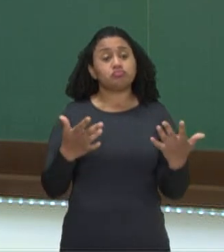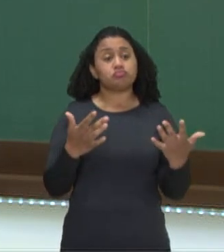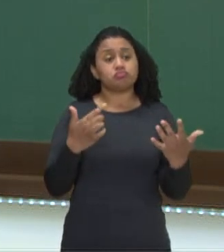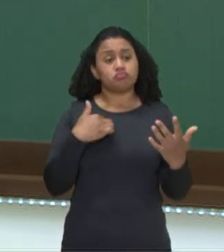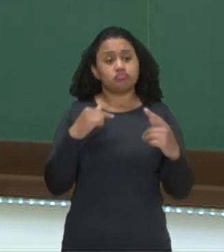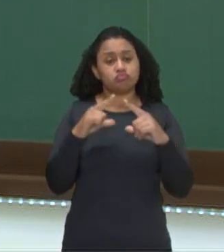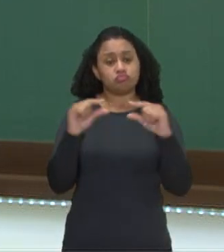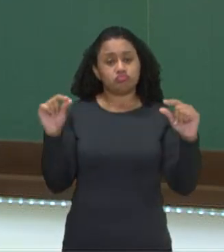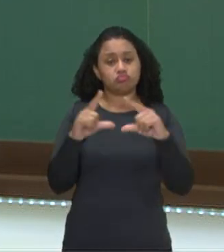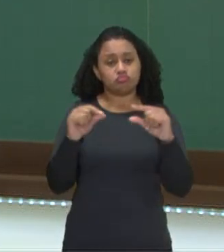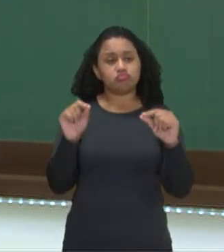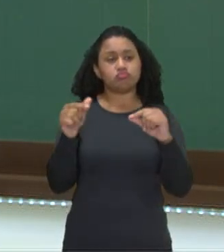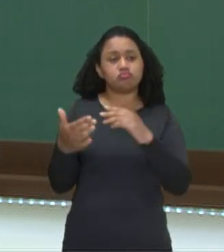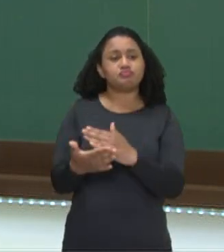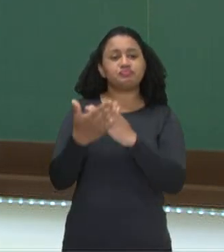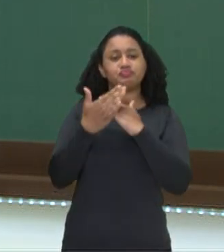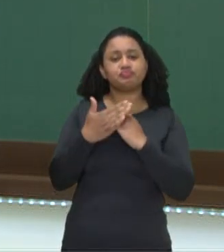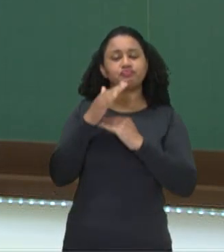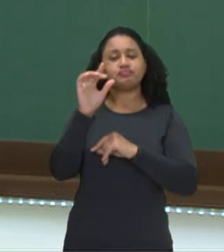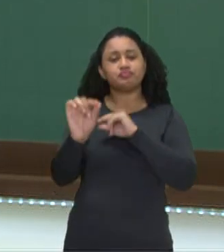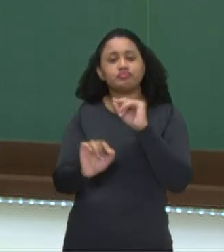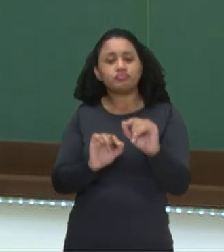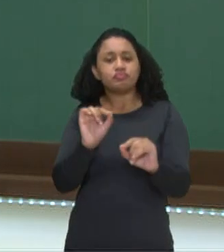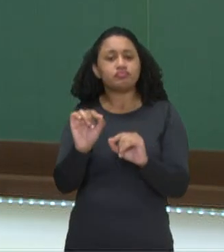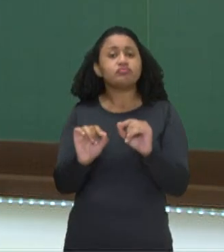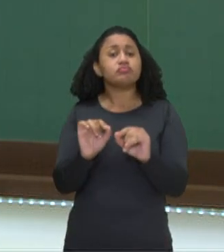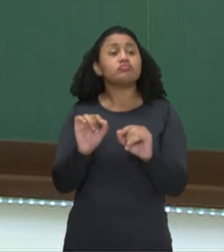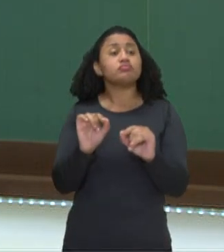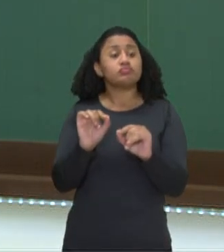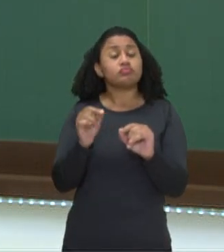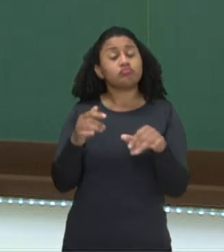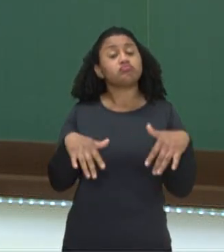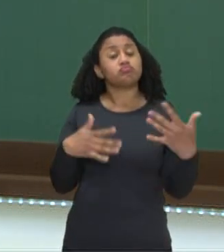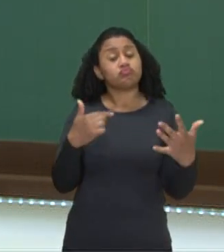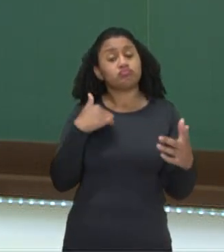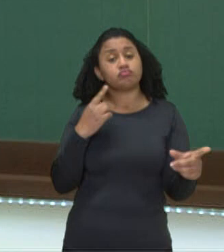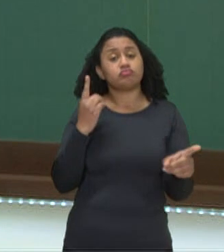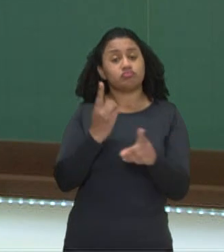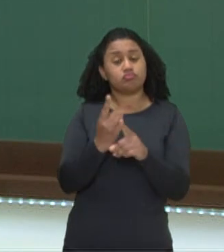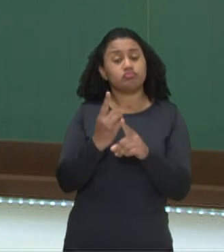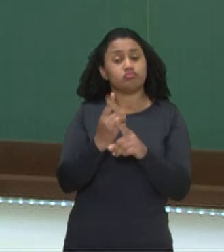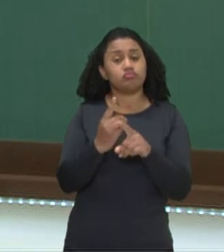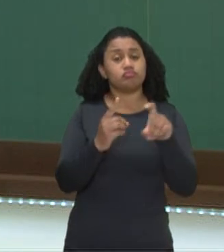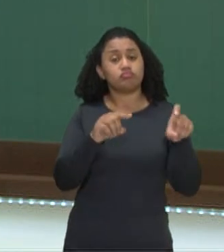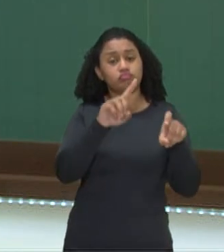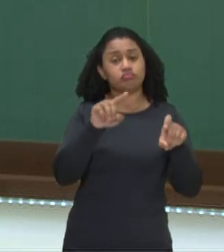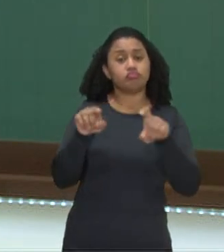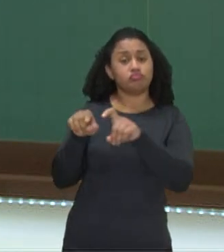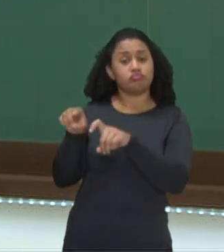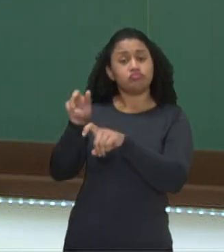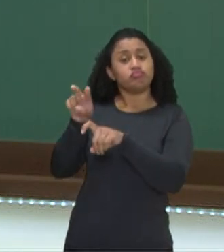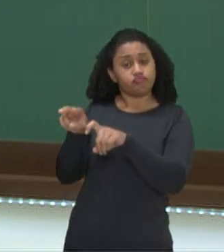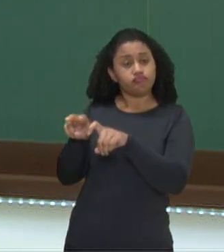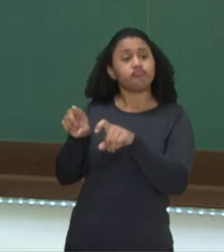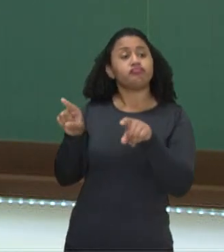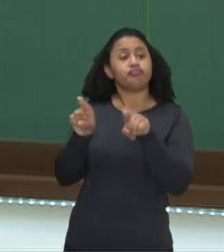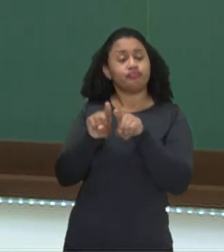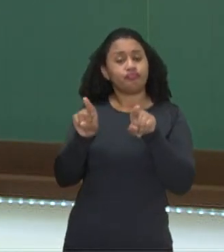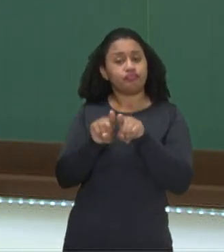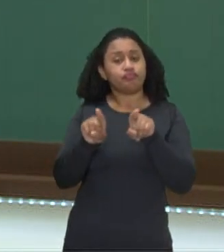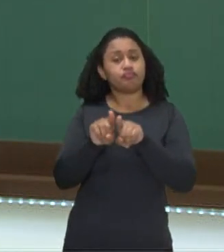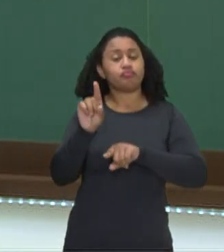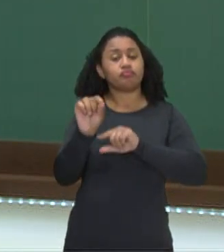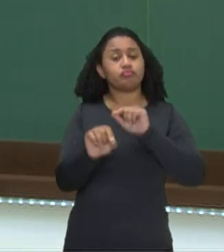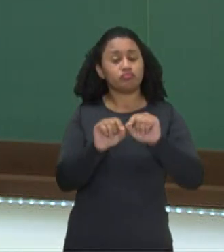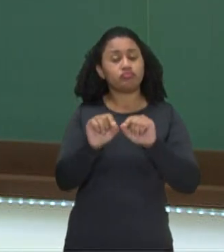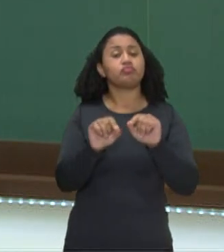Esta fórmula, pessoal, ela nos ajuda, né, a fórmula de Bhaskara, e nos ajuda tanto a encontrar as raízes de uma equação do segundo grau, quanto